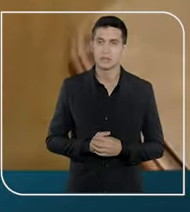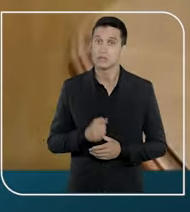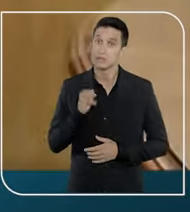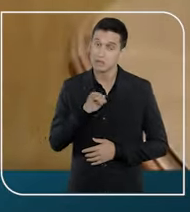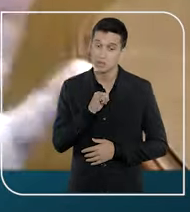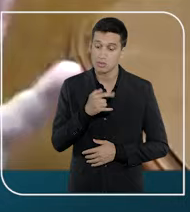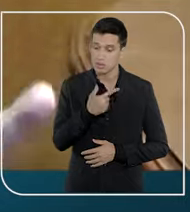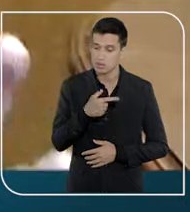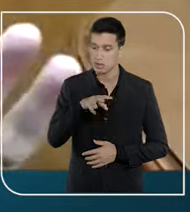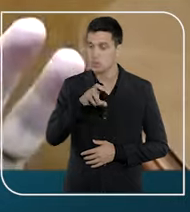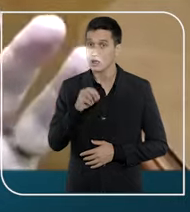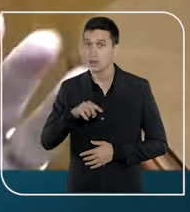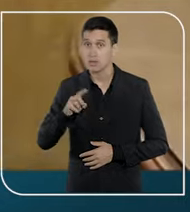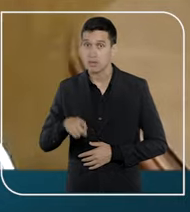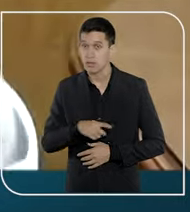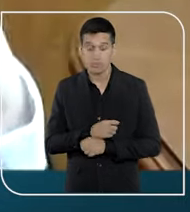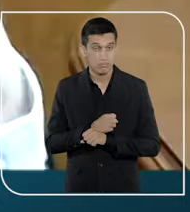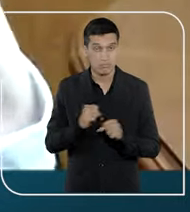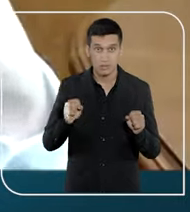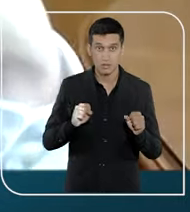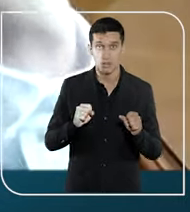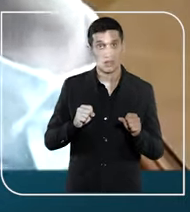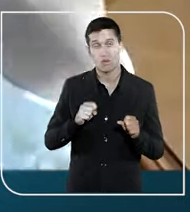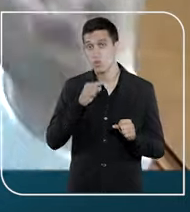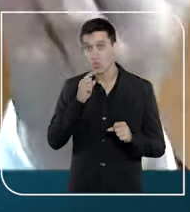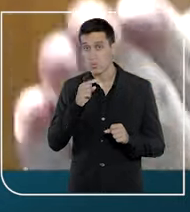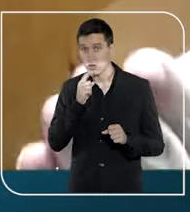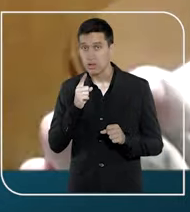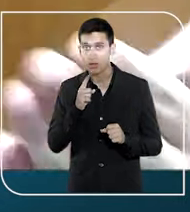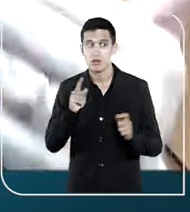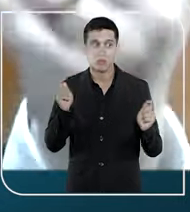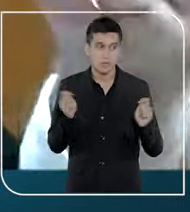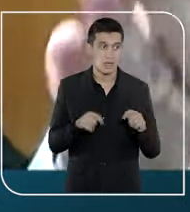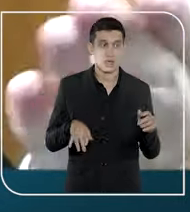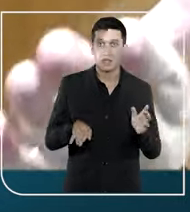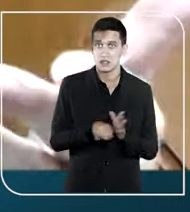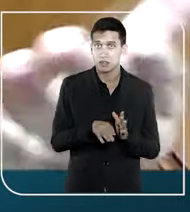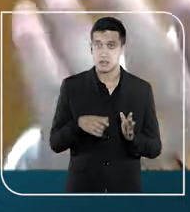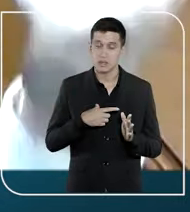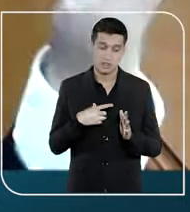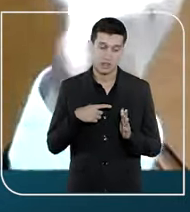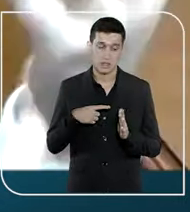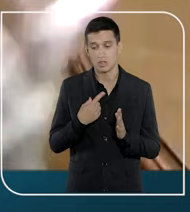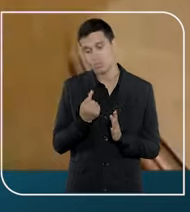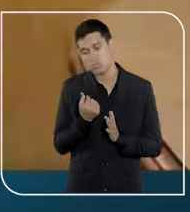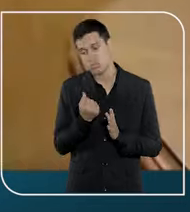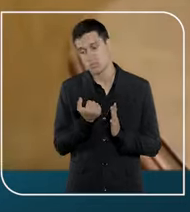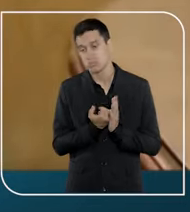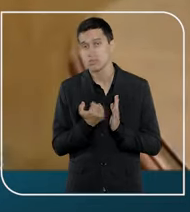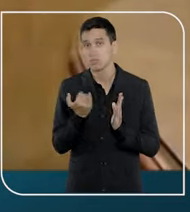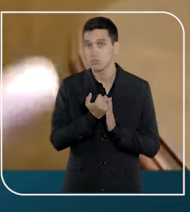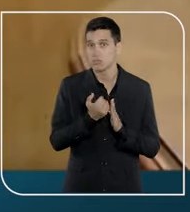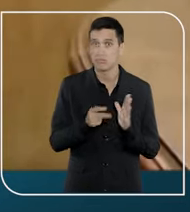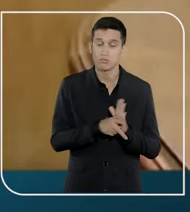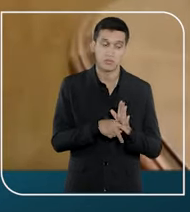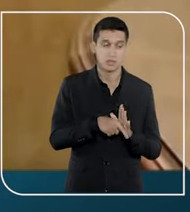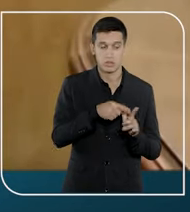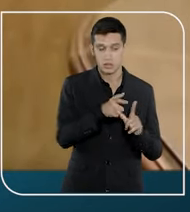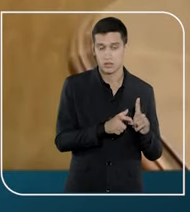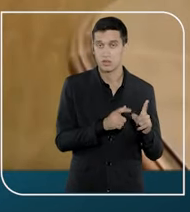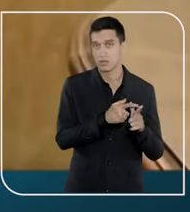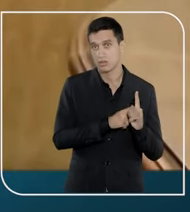mil forem suficientes, acabou a execução e pode até dar um saldo para o próprio devedor, que sobrar é